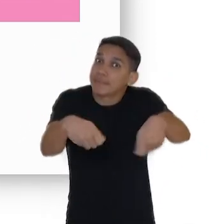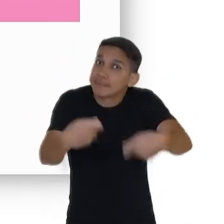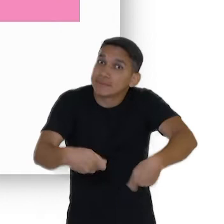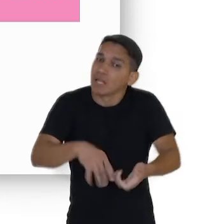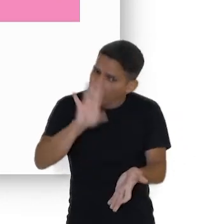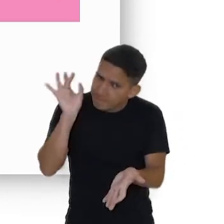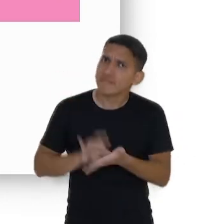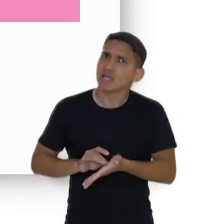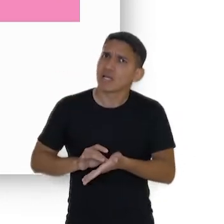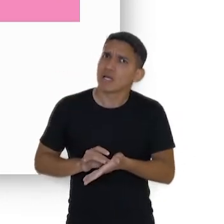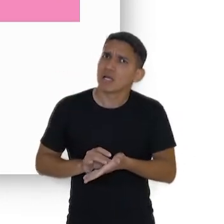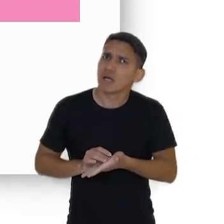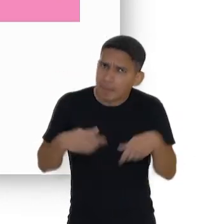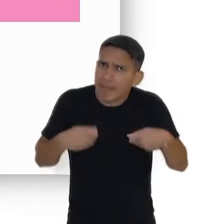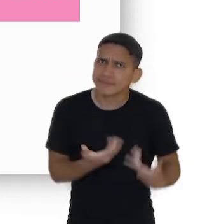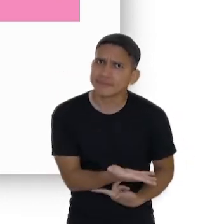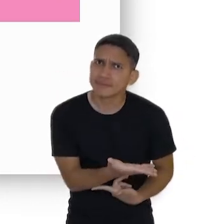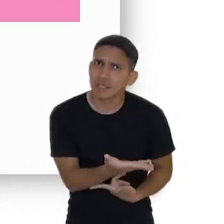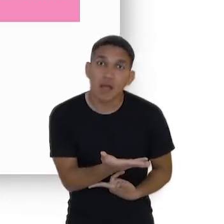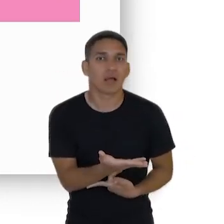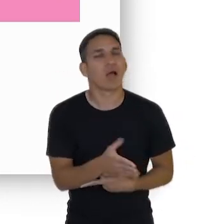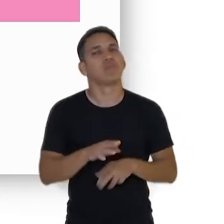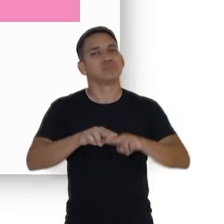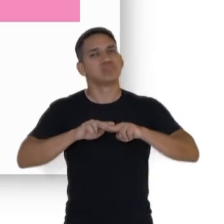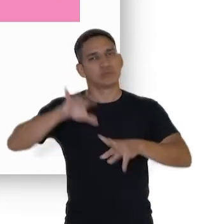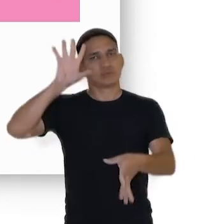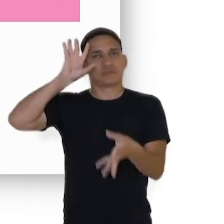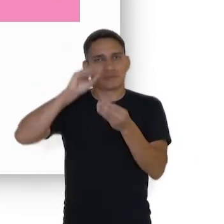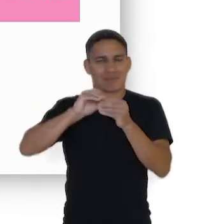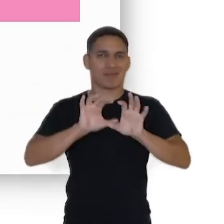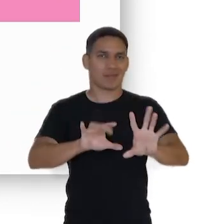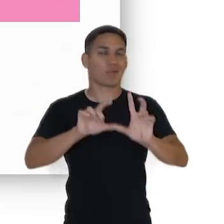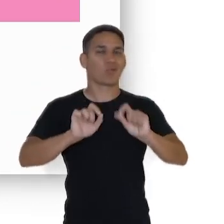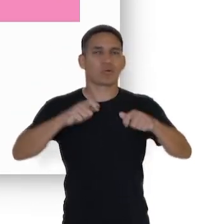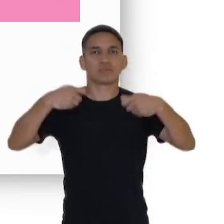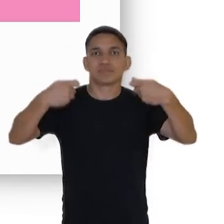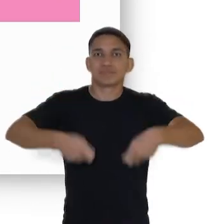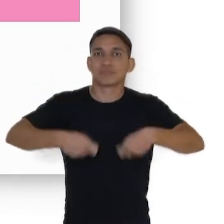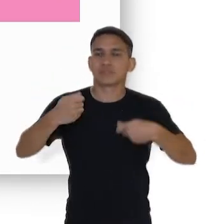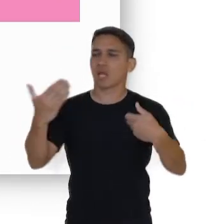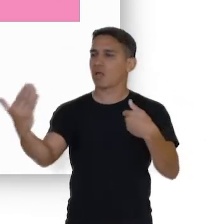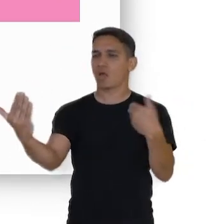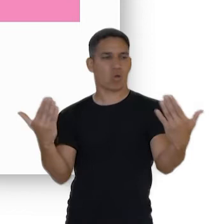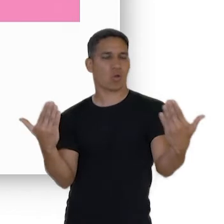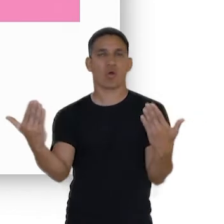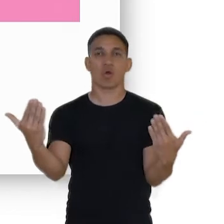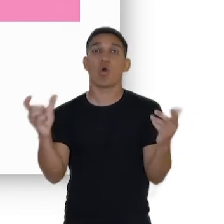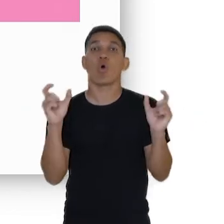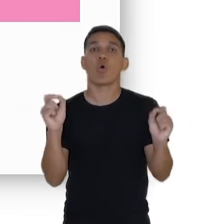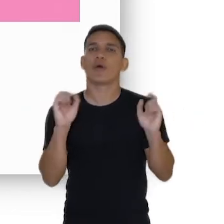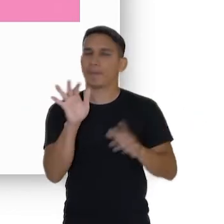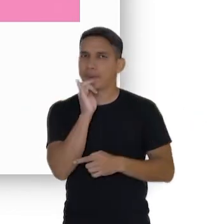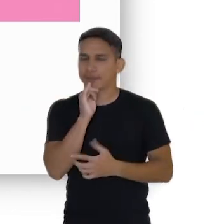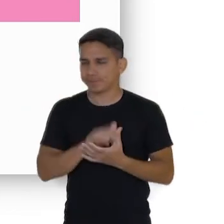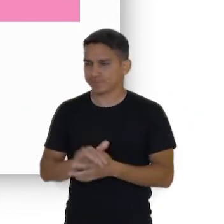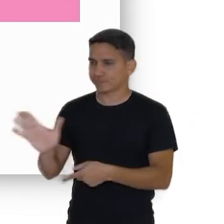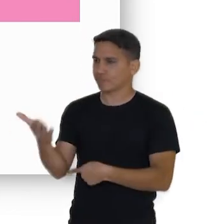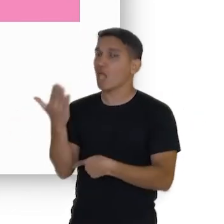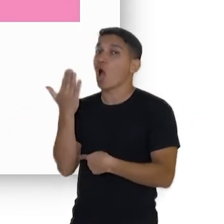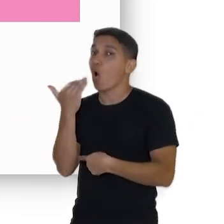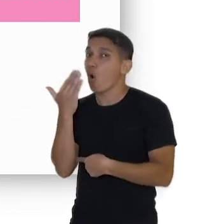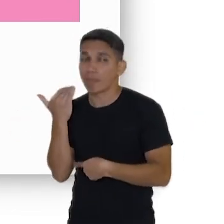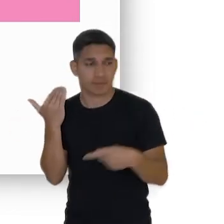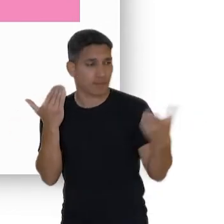Precisa analisar sua real necessidade. Para entendermos isso, basta fazermos uma comparação entre a